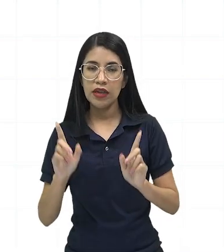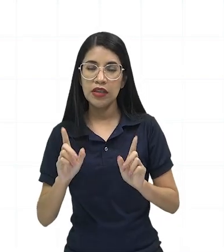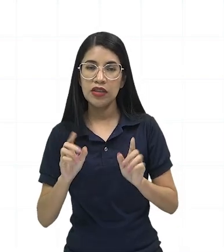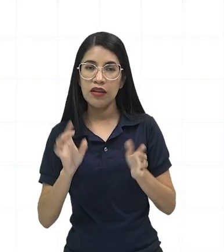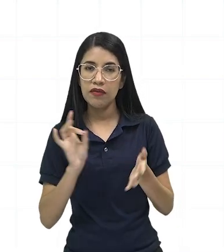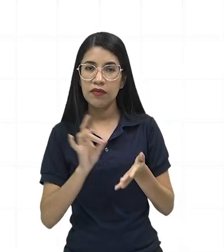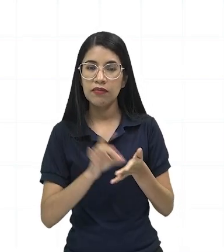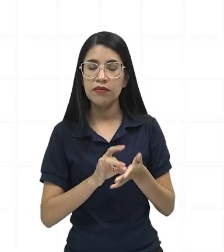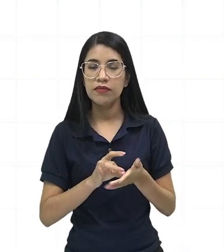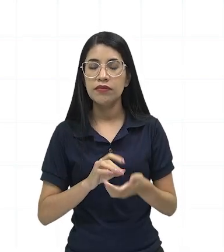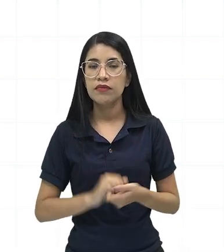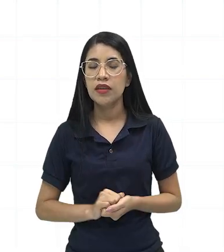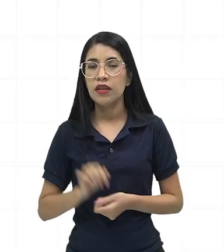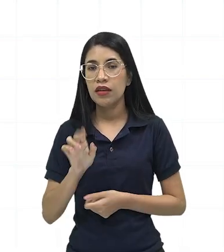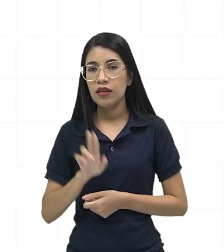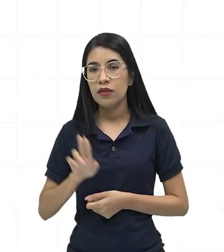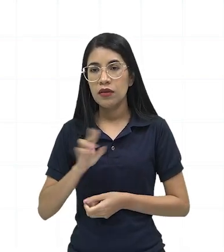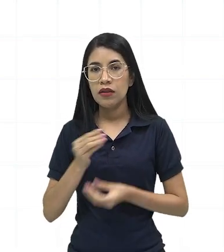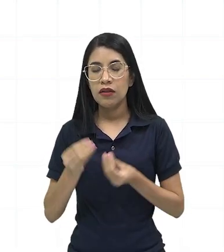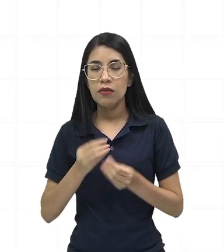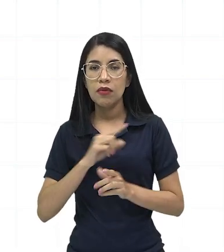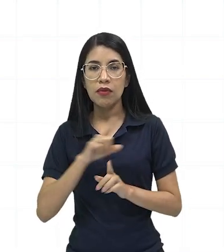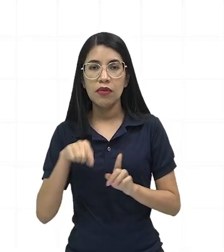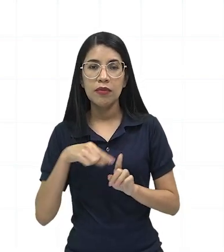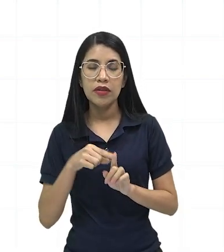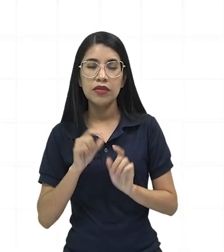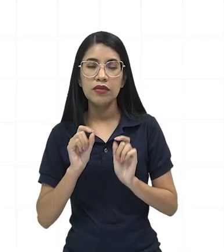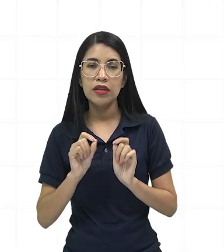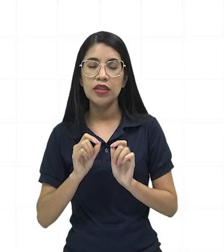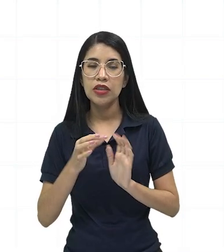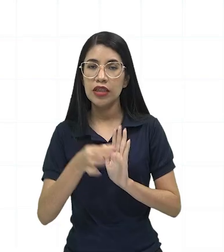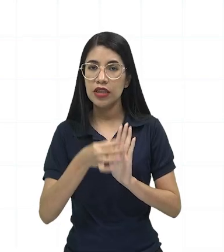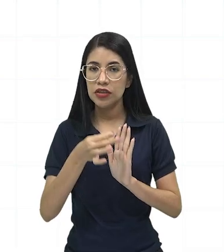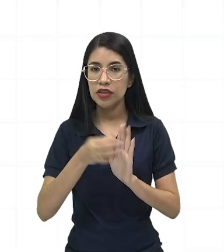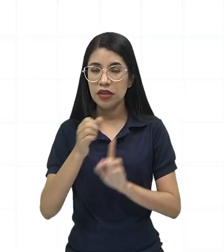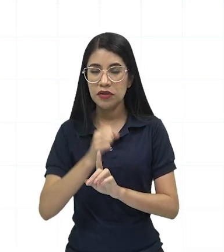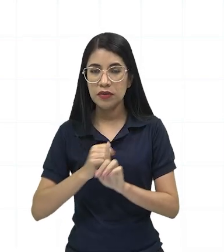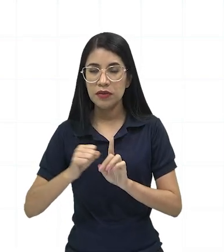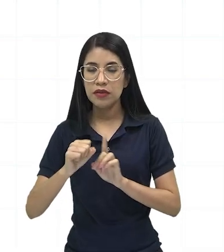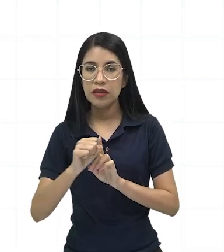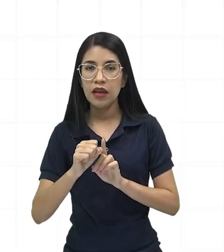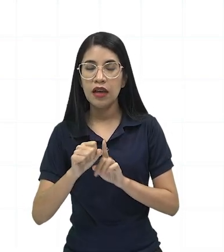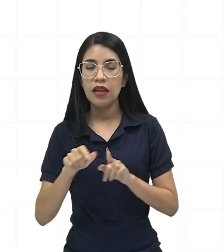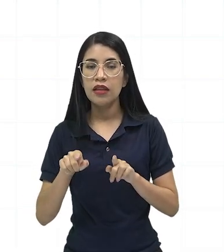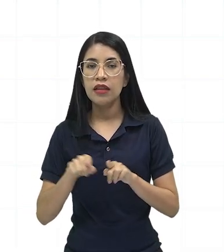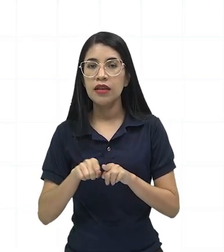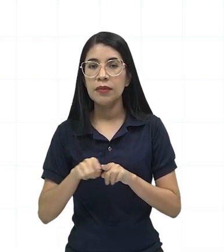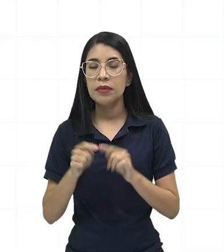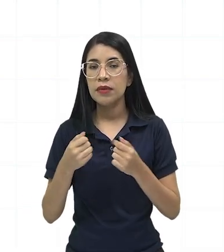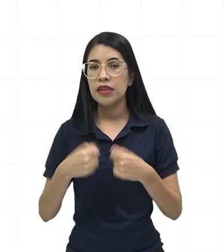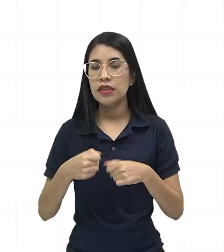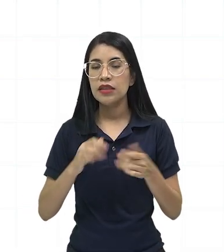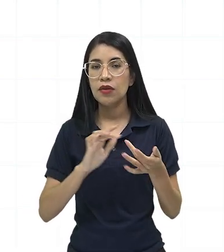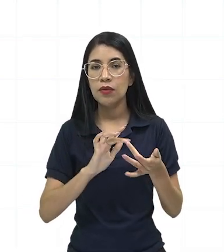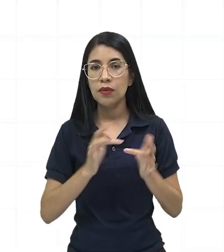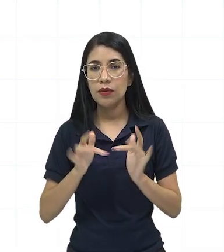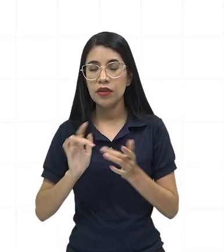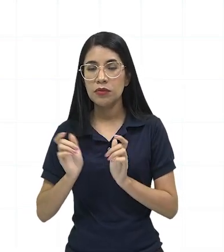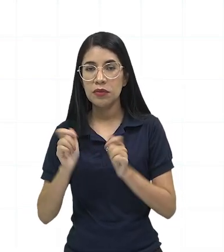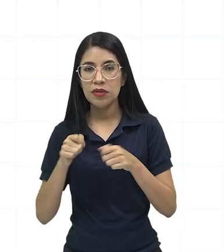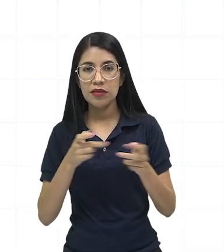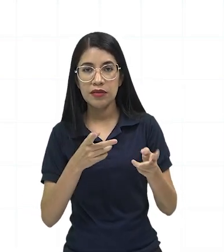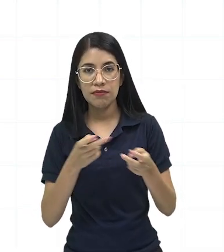afirmar. Geralmente é empregada com a intenção de crítica social e necessita de contexto para ser